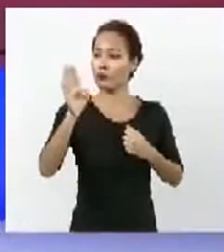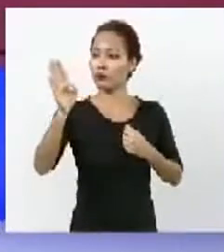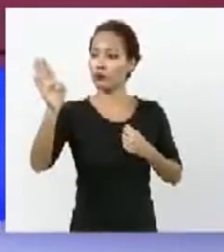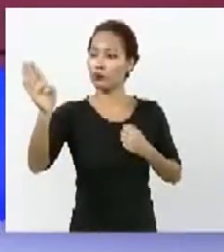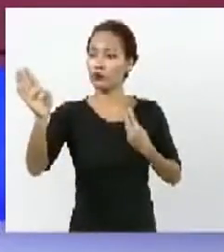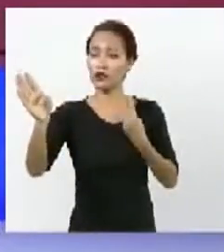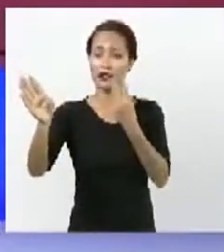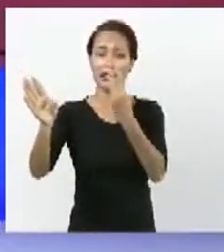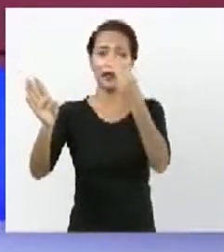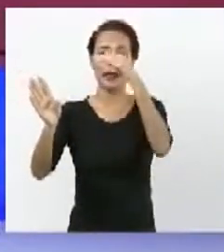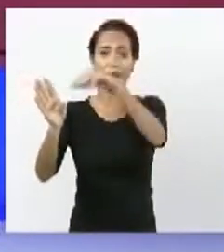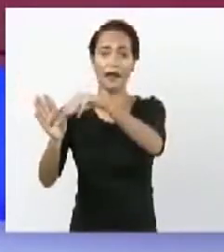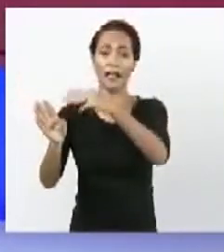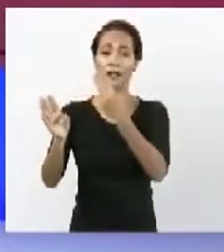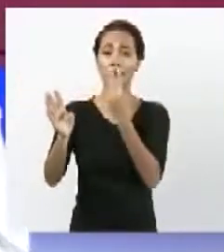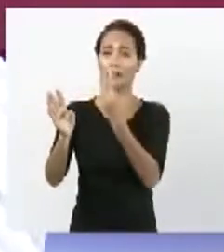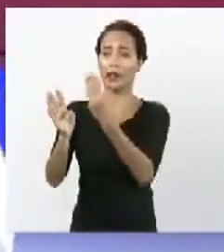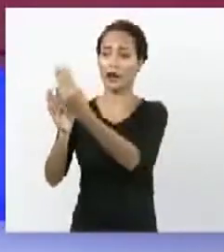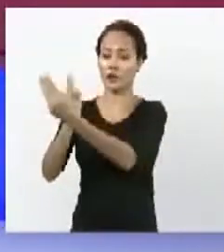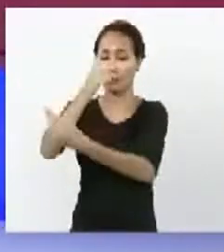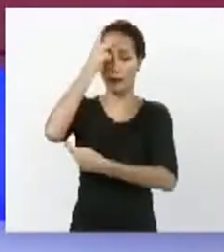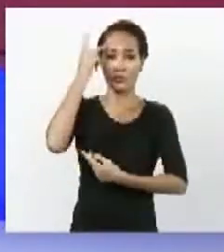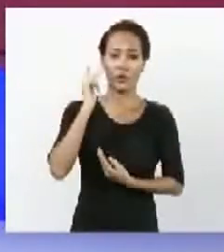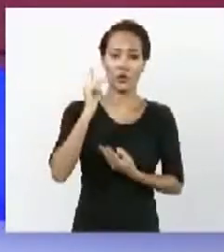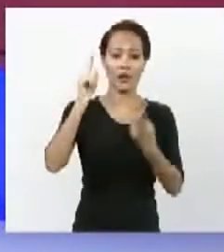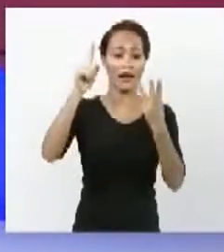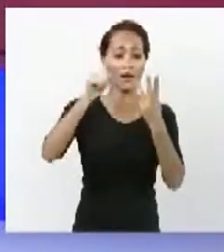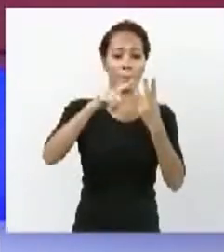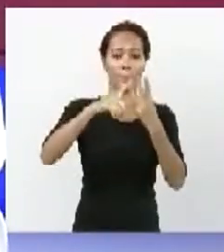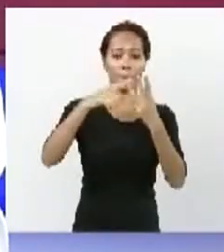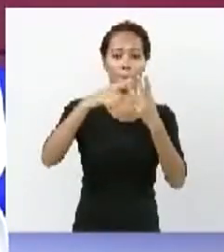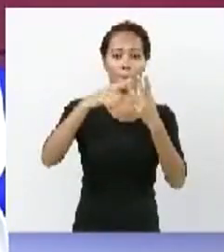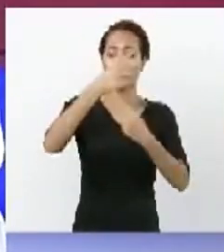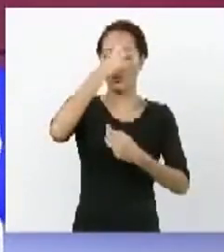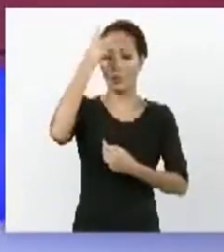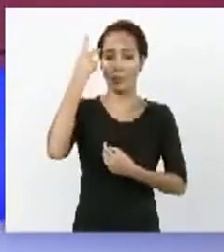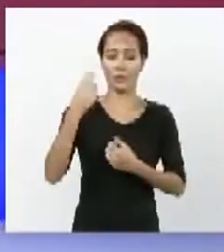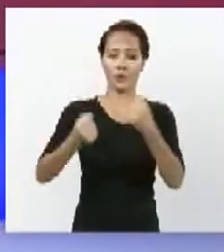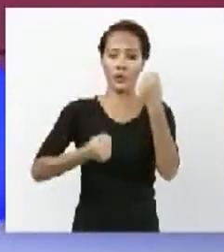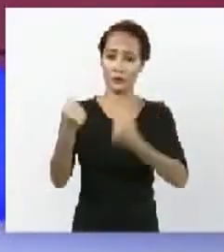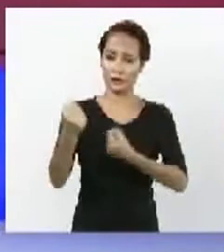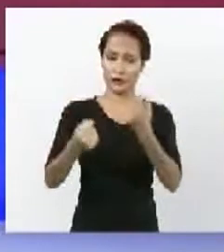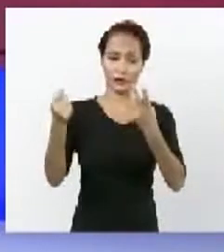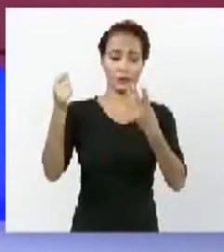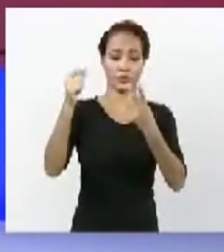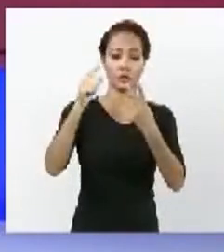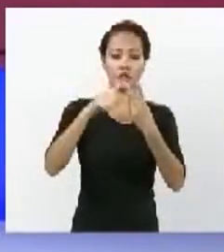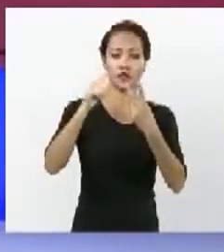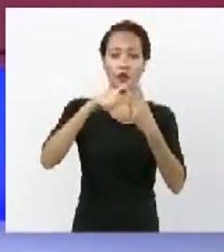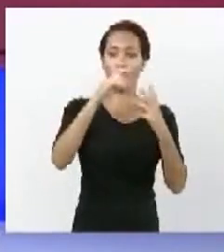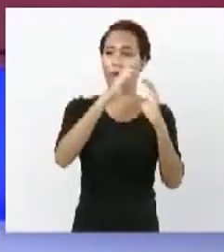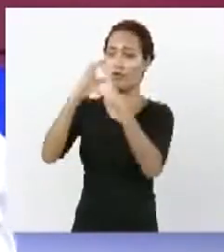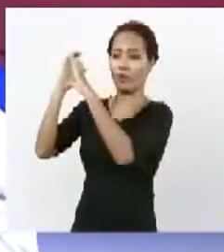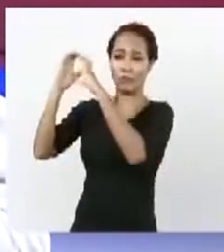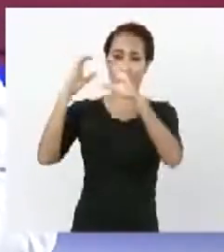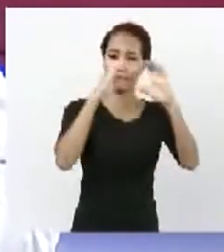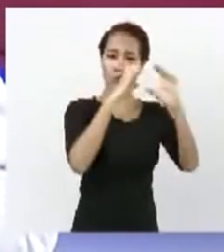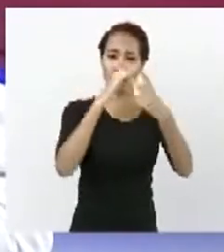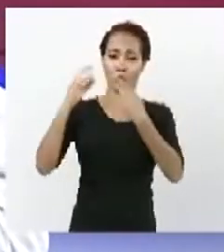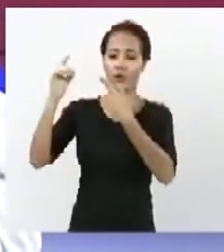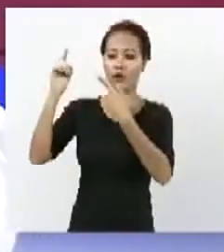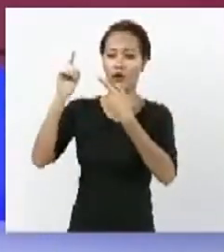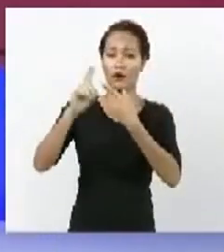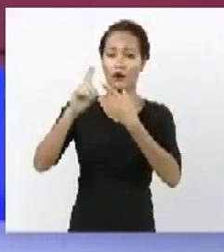sociais. É um motorista, um cinegrafista e um candidato fazendo propaganda eleitoral. Isso é um absurdo. Nós queremos criar para a